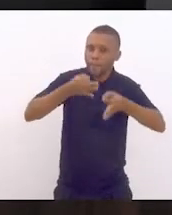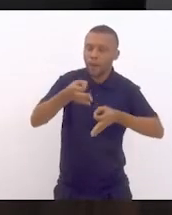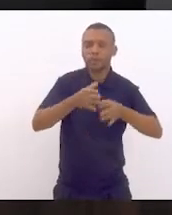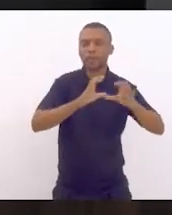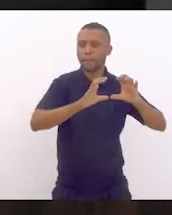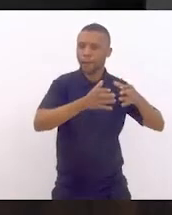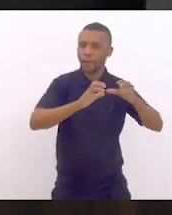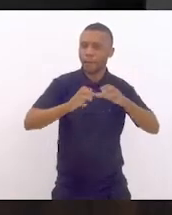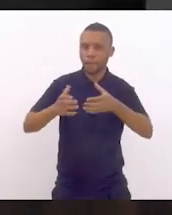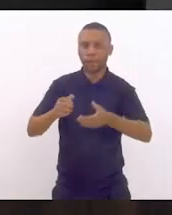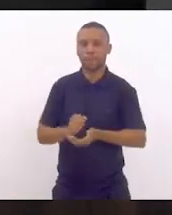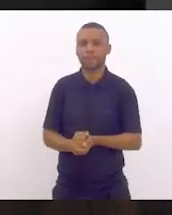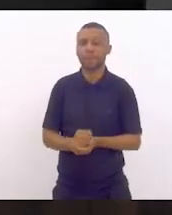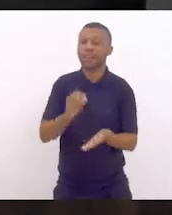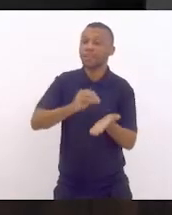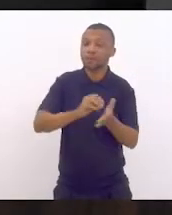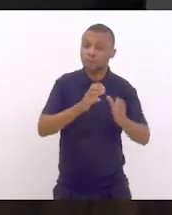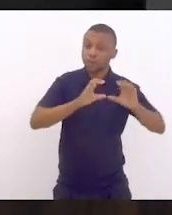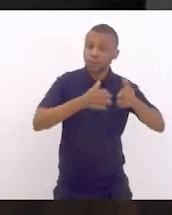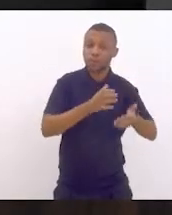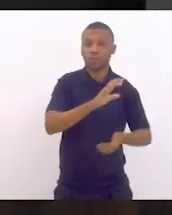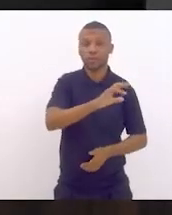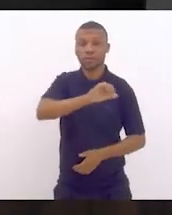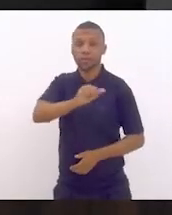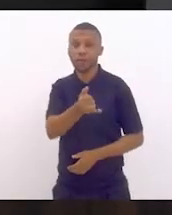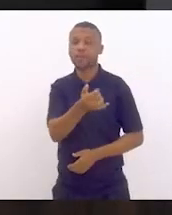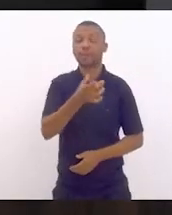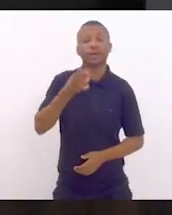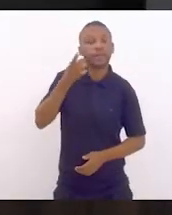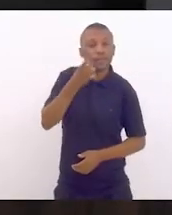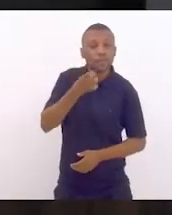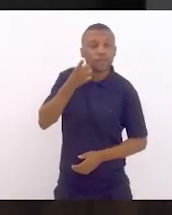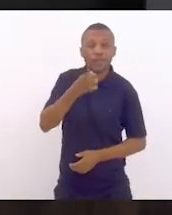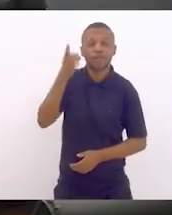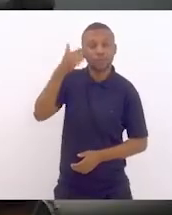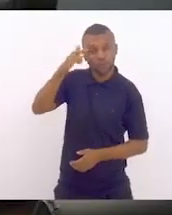parecer pela Comissão de Constituição e Justiça, deputado Luiz Paulo.